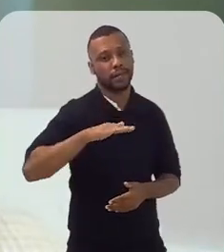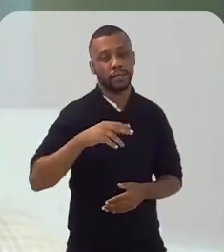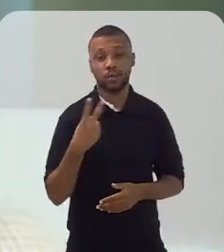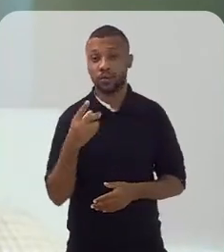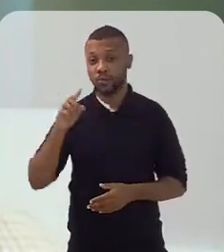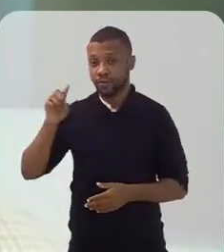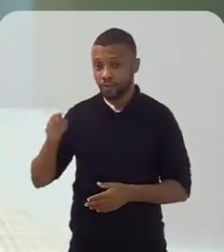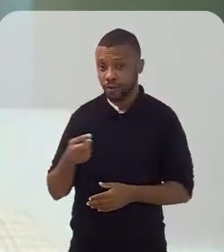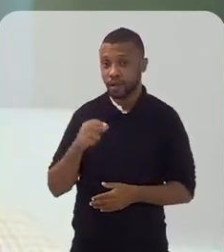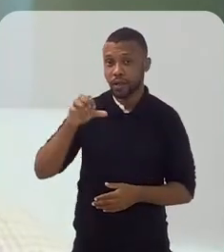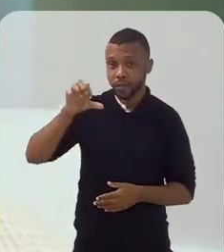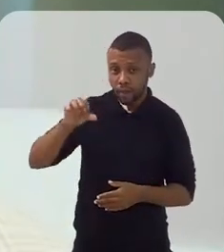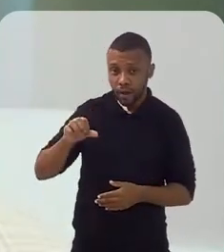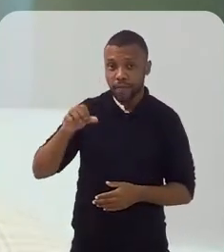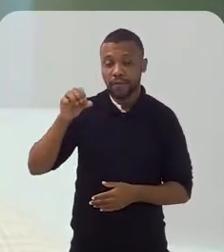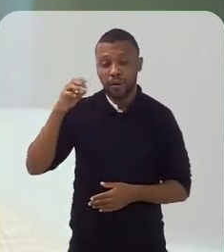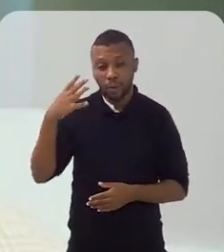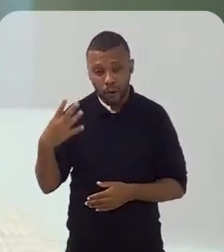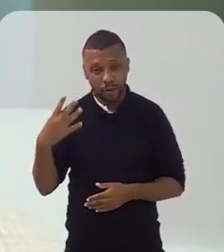e